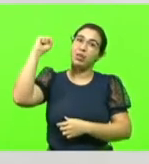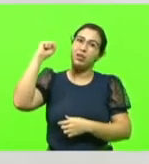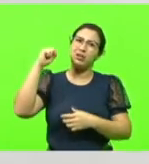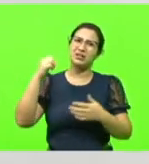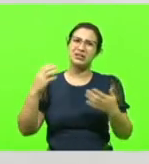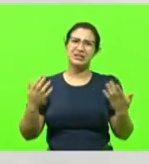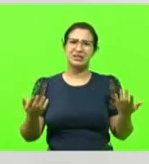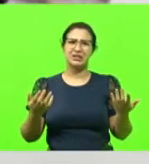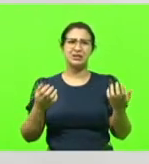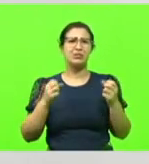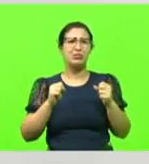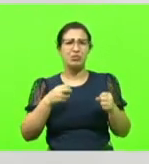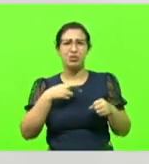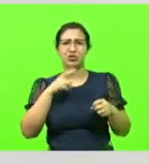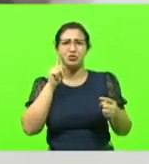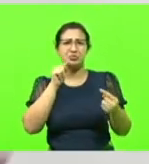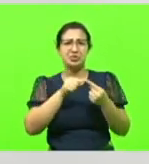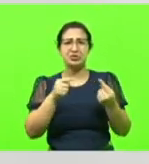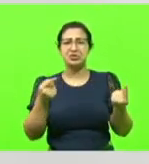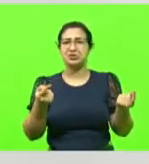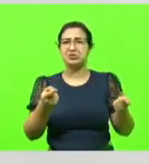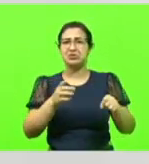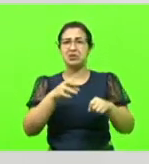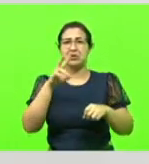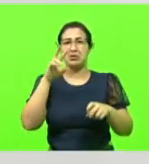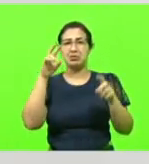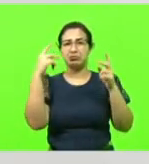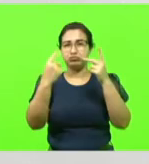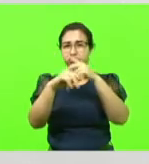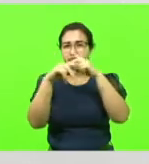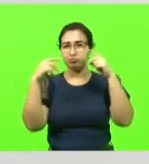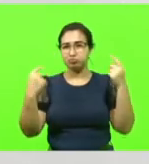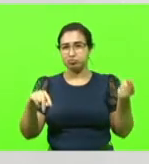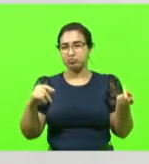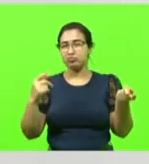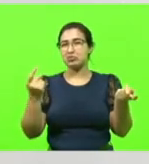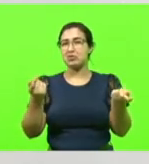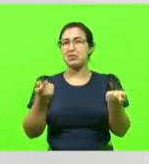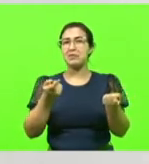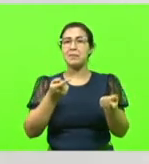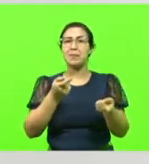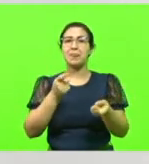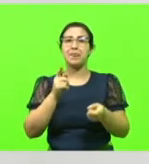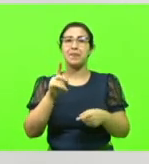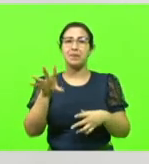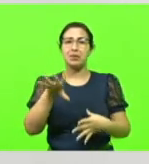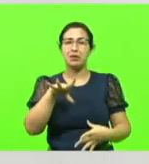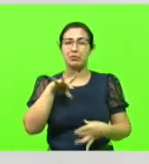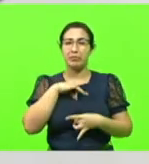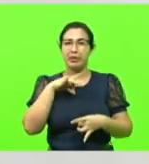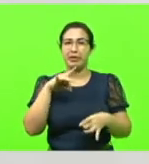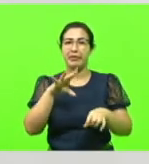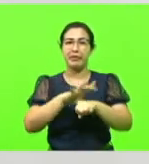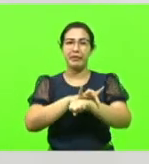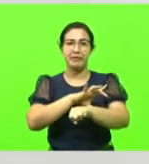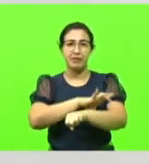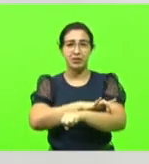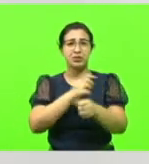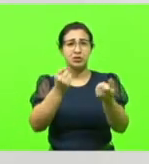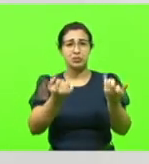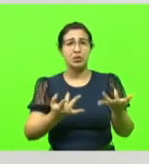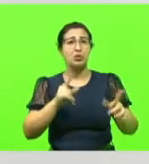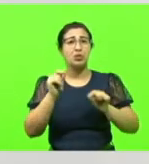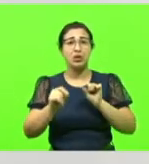elas católicas, espíritas, evangélicas, elas estão lá dizendo esperança, dizendo não, nós somos a favor da